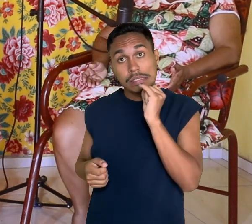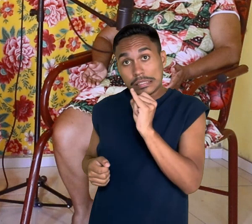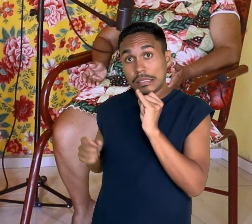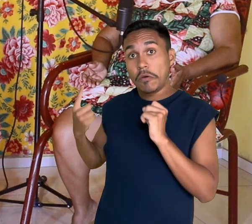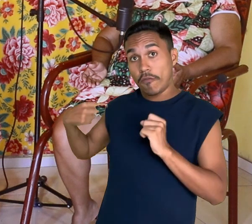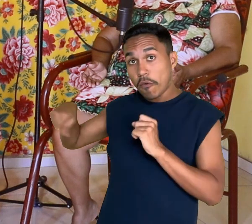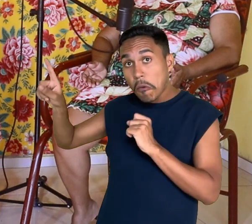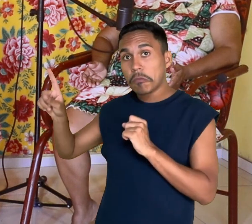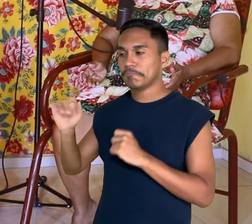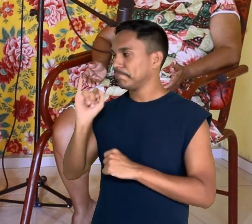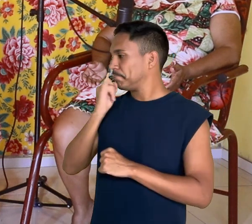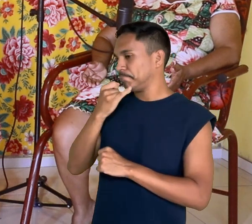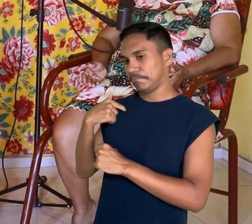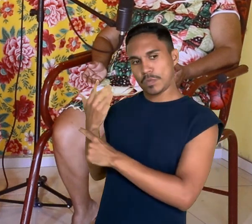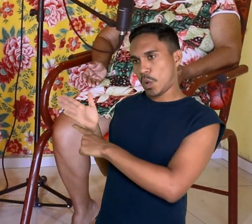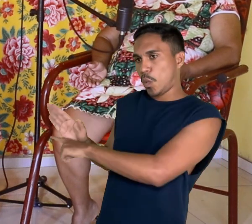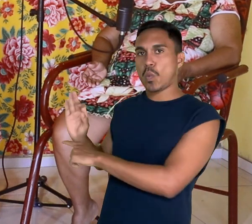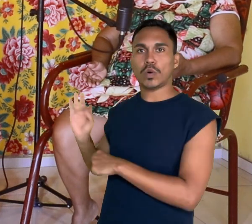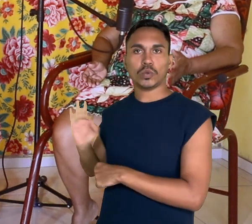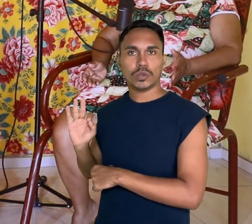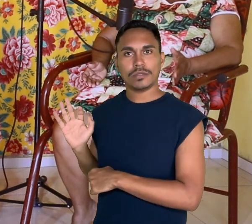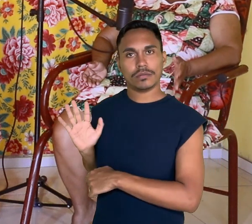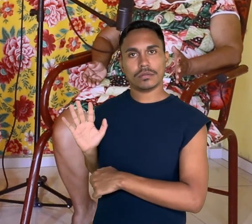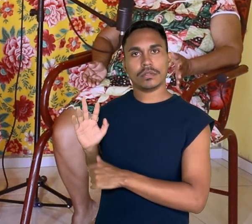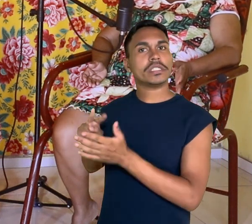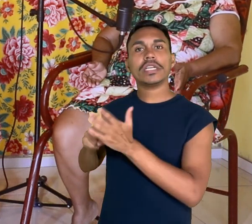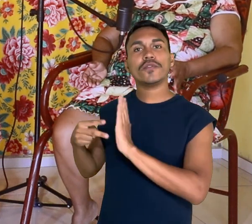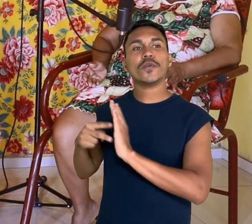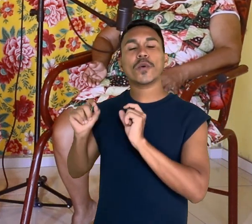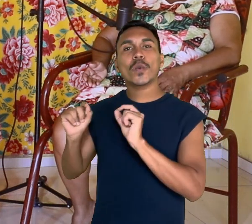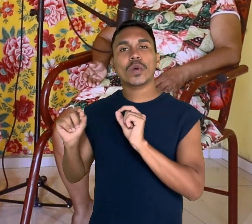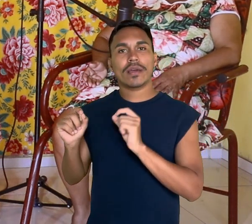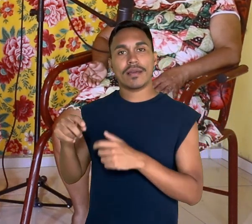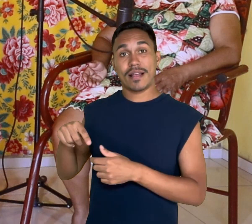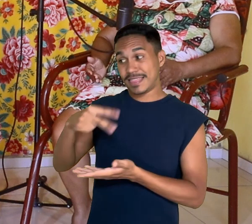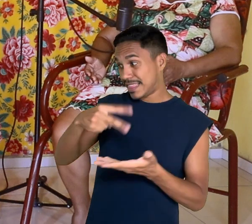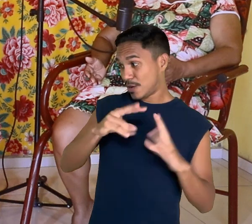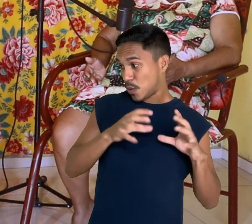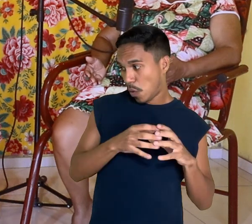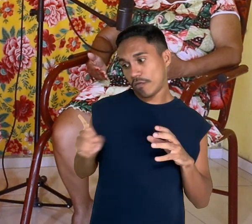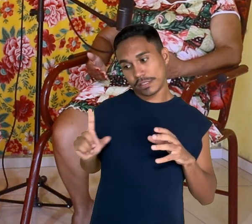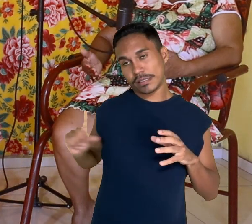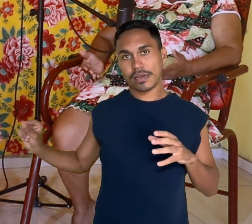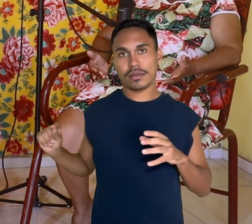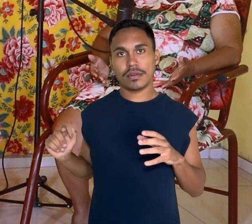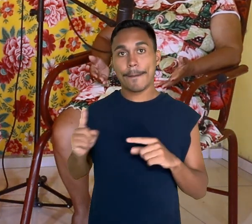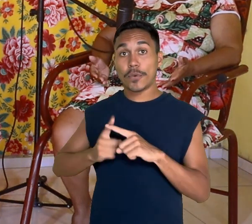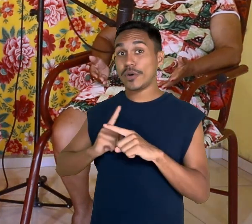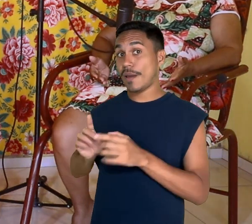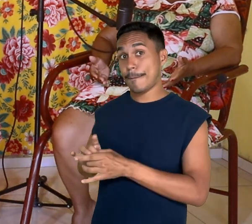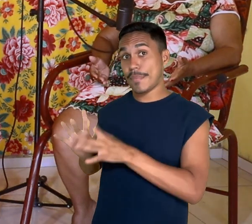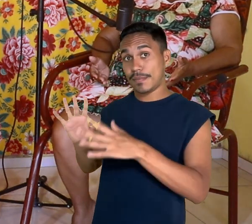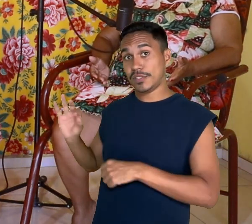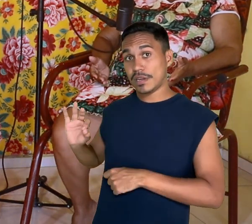for, infelizmente, não vai poder contar comigo. Ou seja, você vai estar fora da brincadeira, porque você vai sem